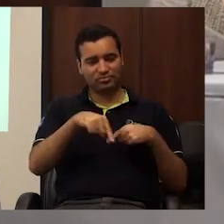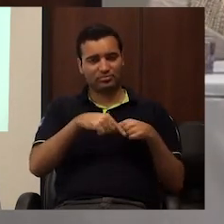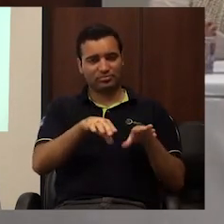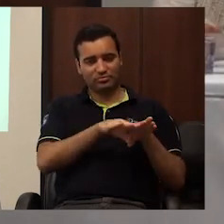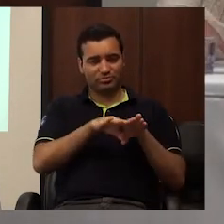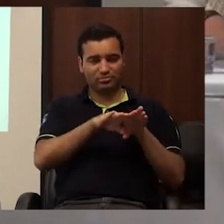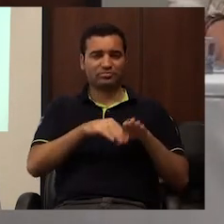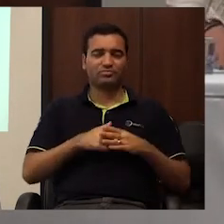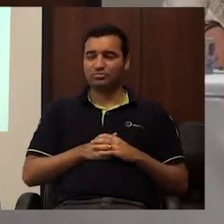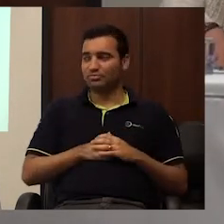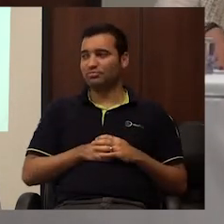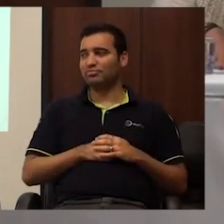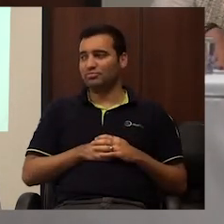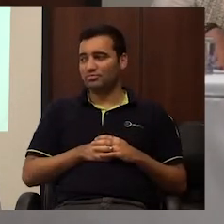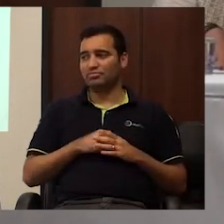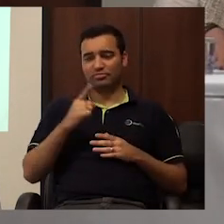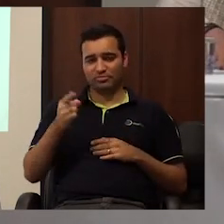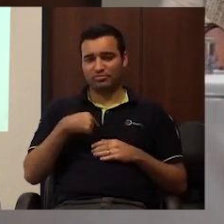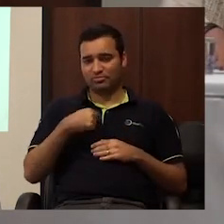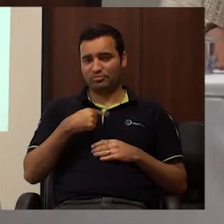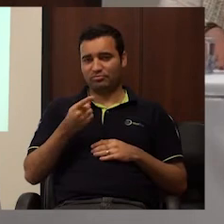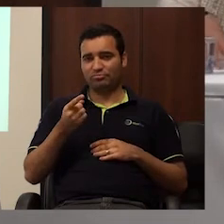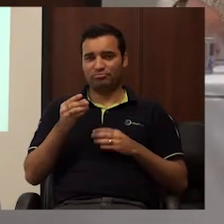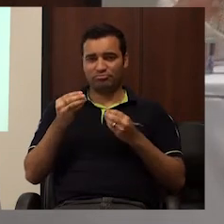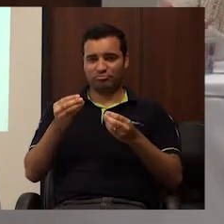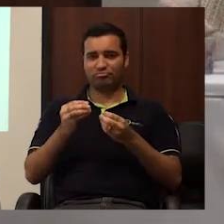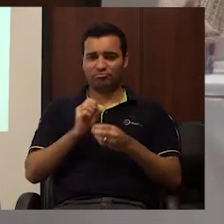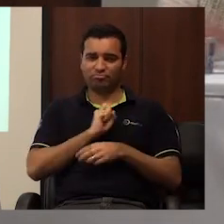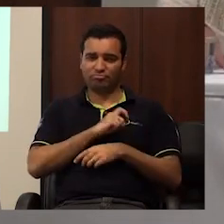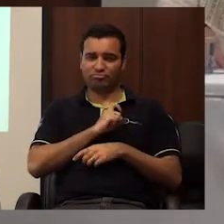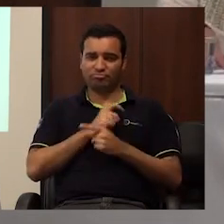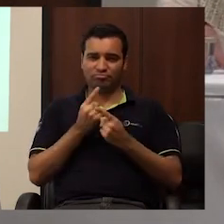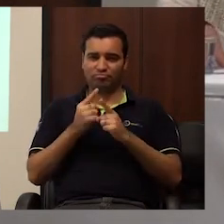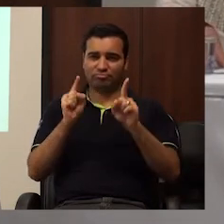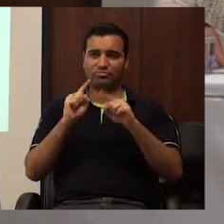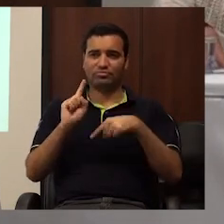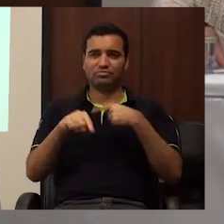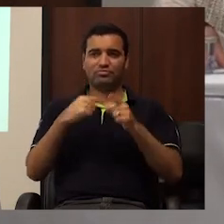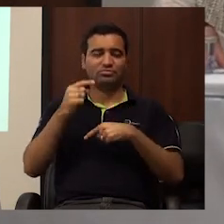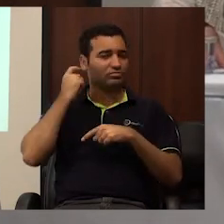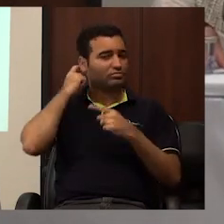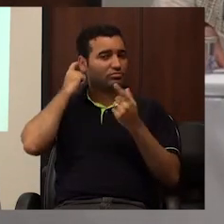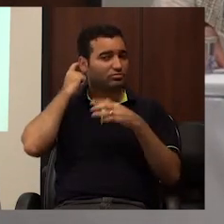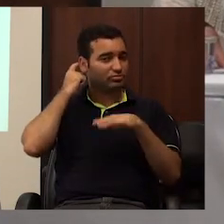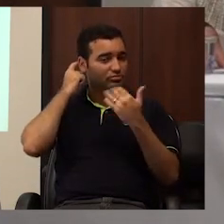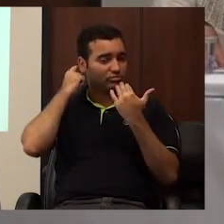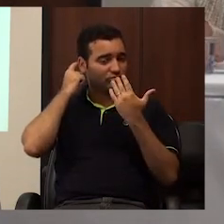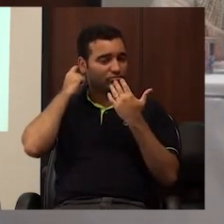comum. E aqui eu vou deixar uma provocação para que a gente possa depois conversar.